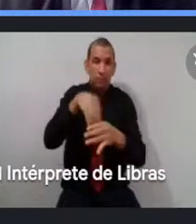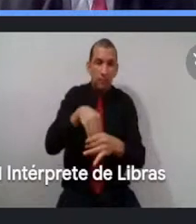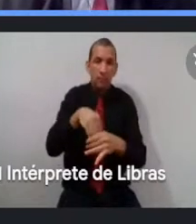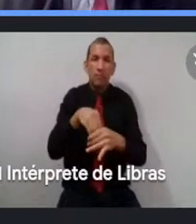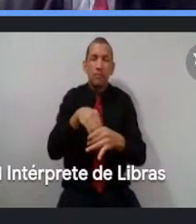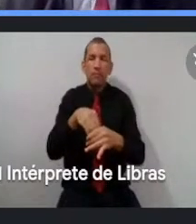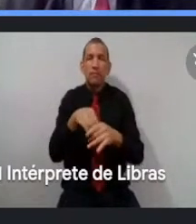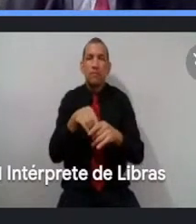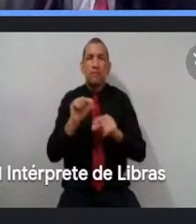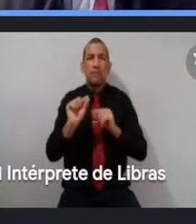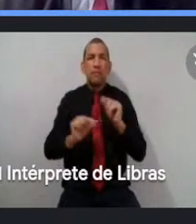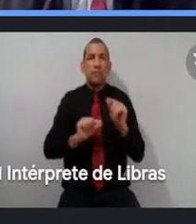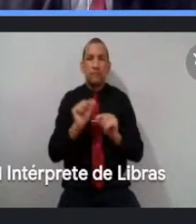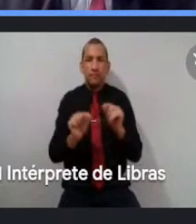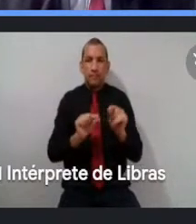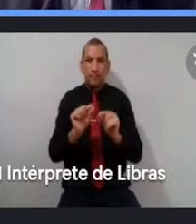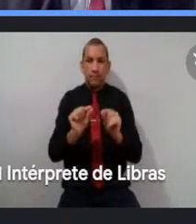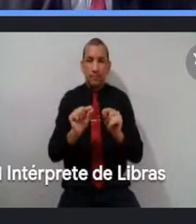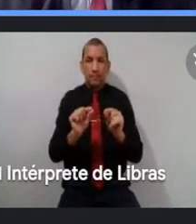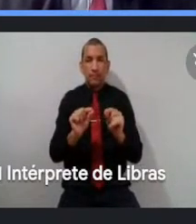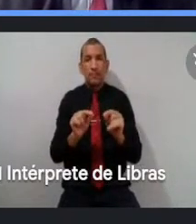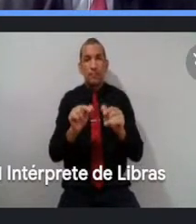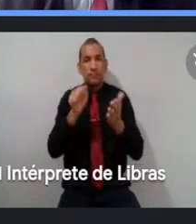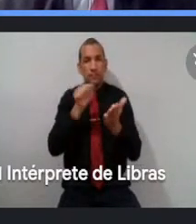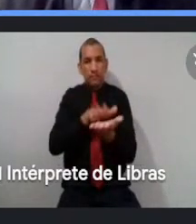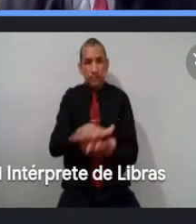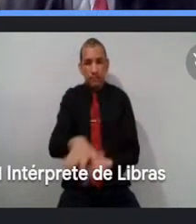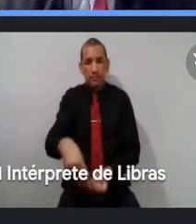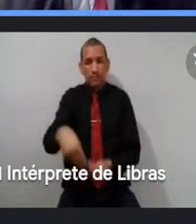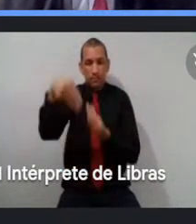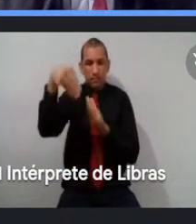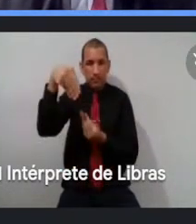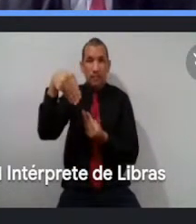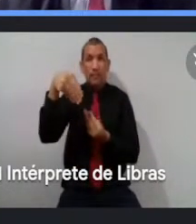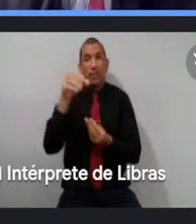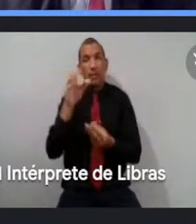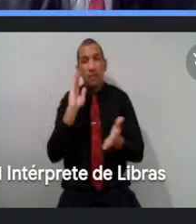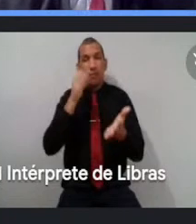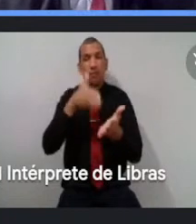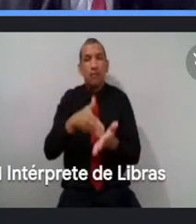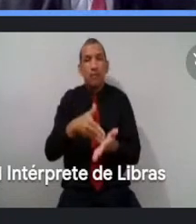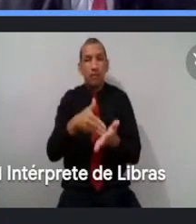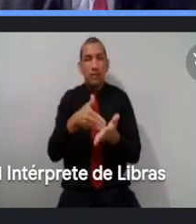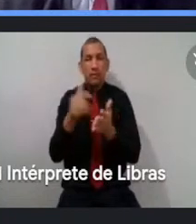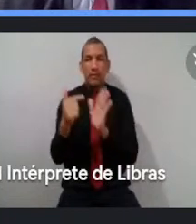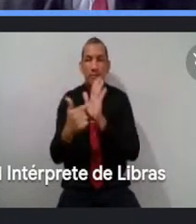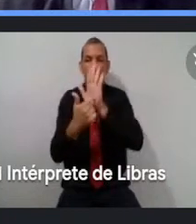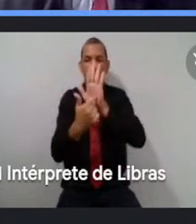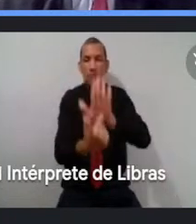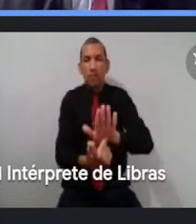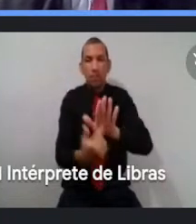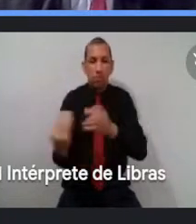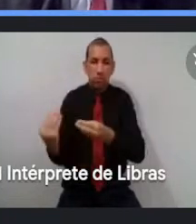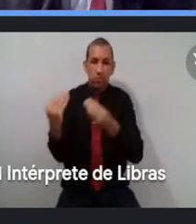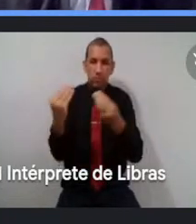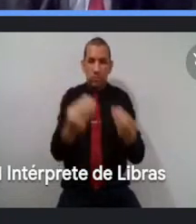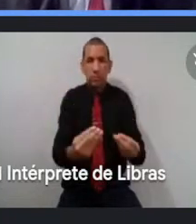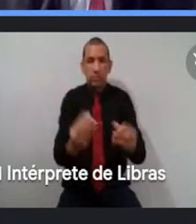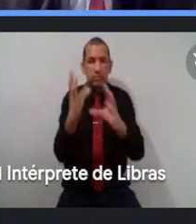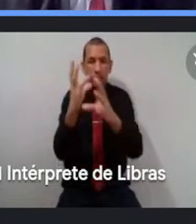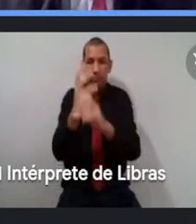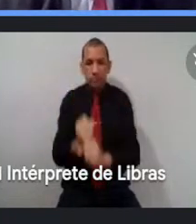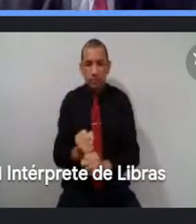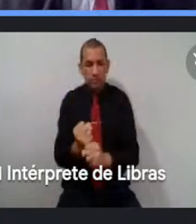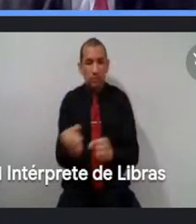e a e a Expedição da certidão de quitação até a efetiva apresentação de contas